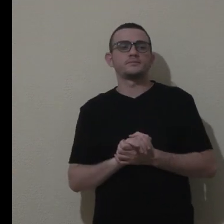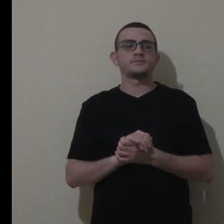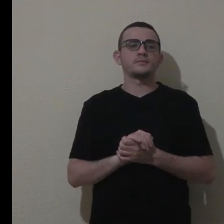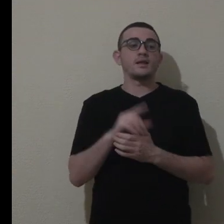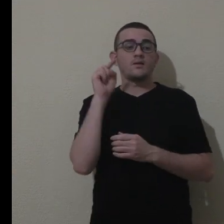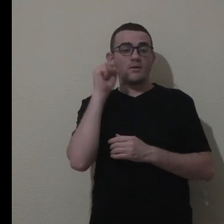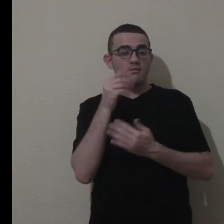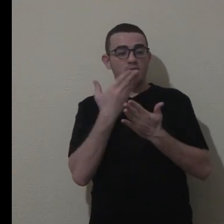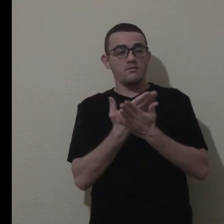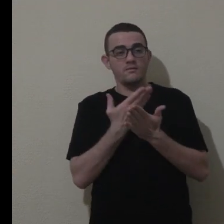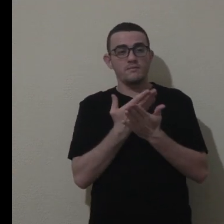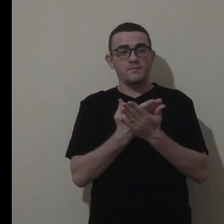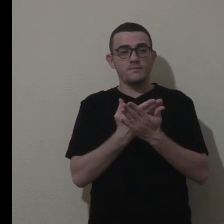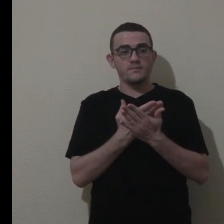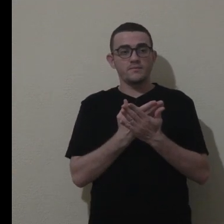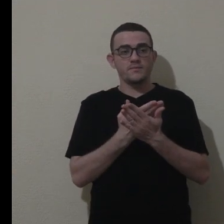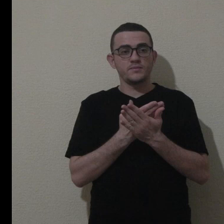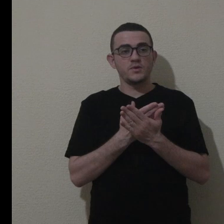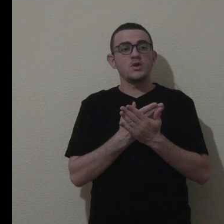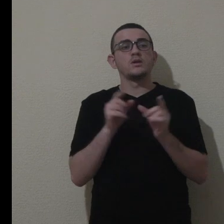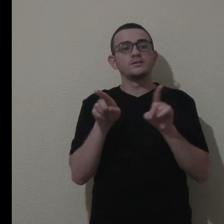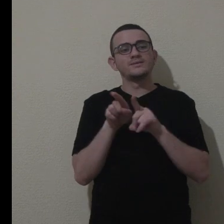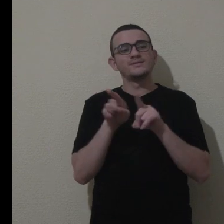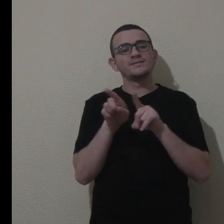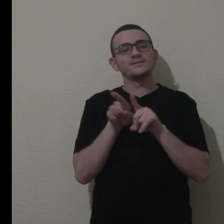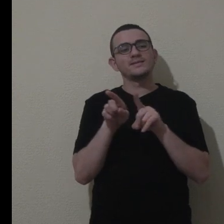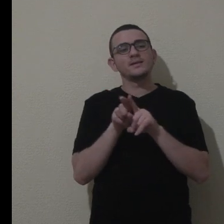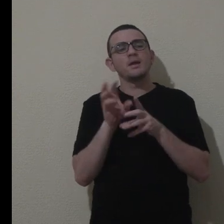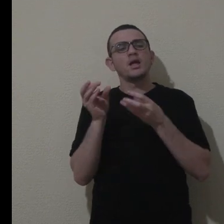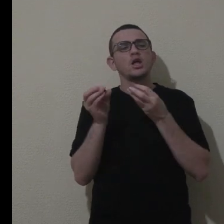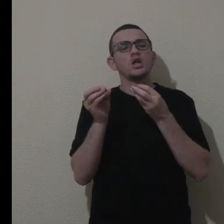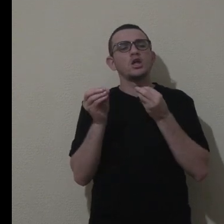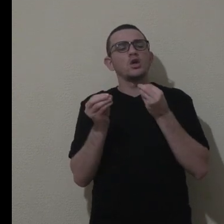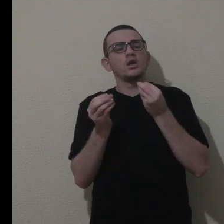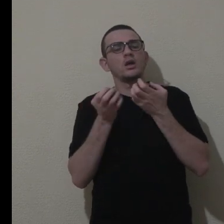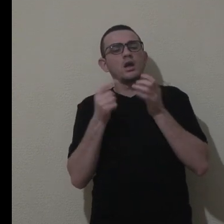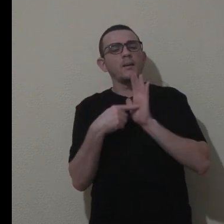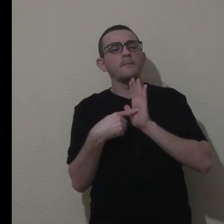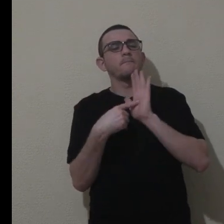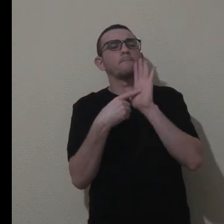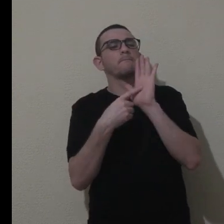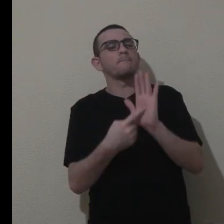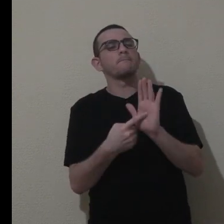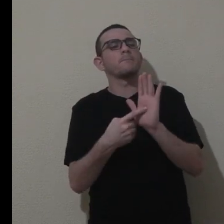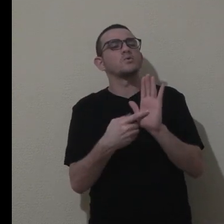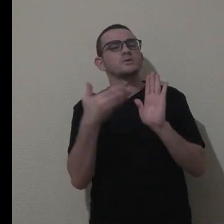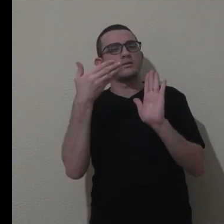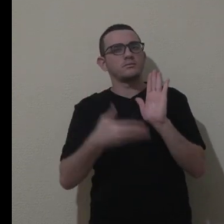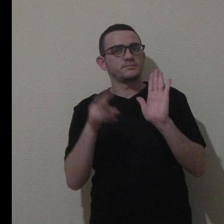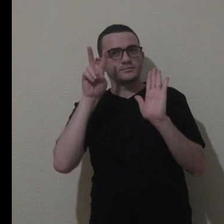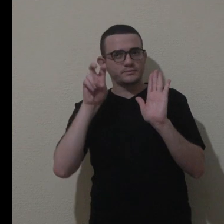Então, esse aqui é um estudo que vai um pouquinho no sentido de mostrar